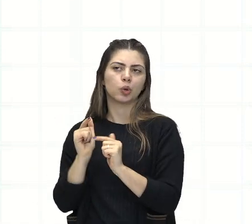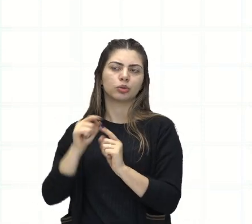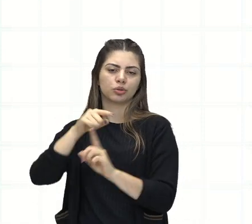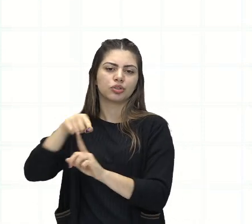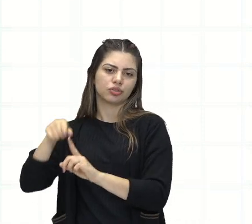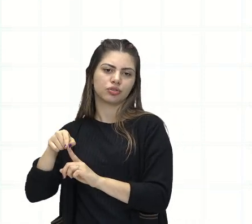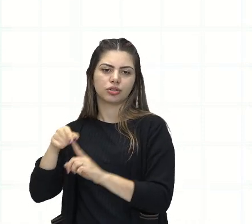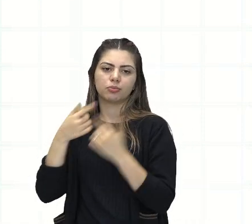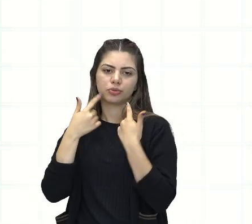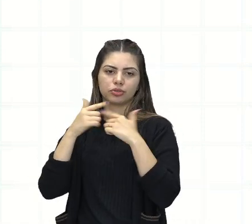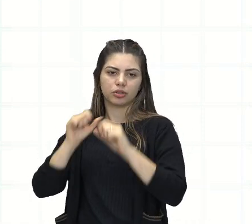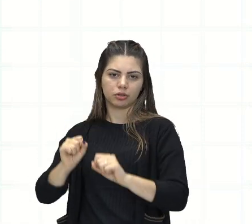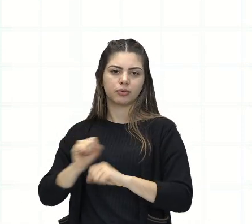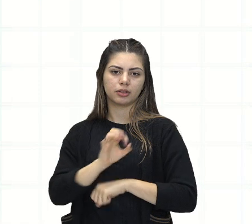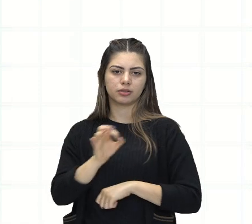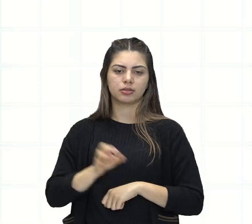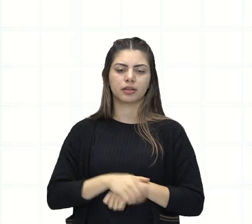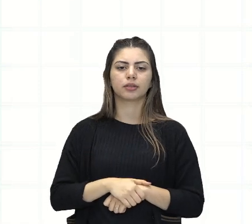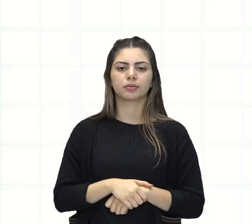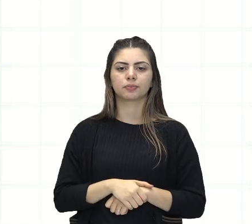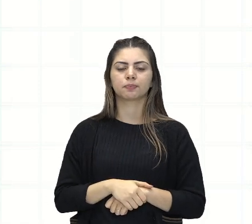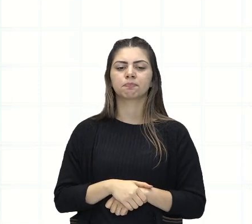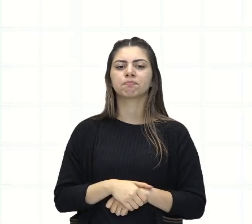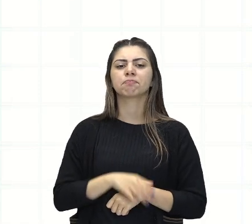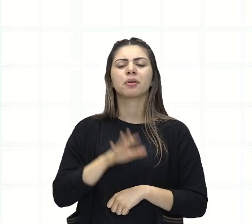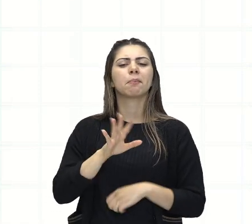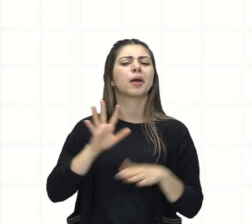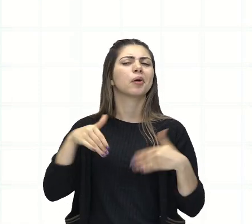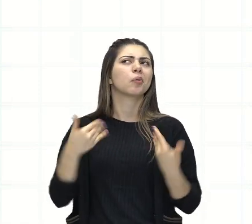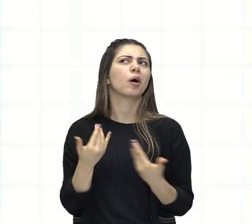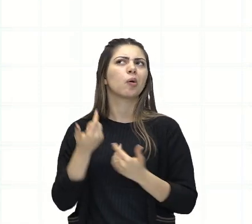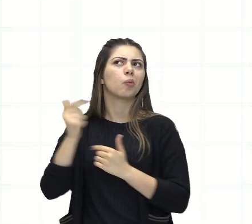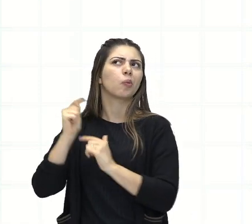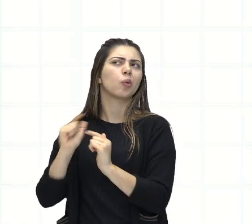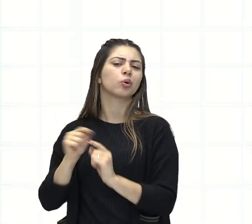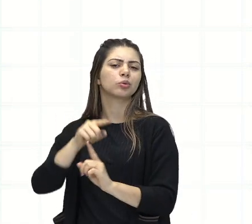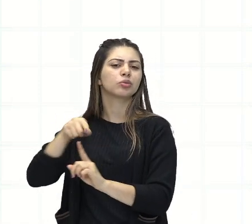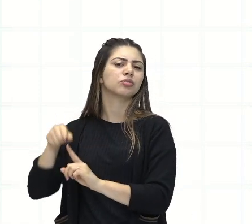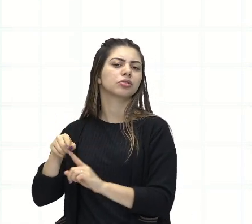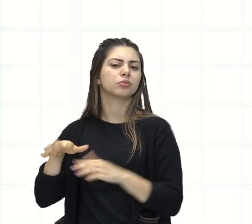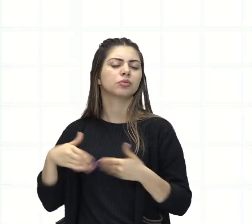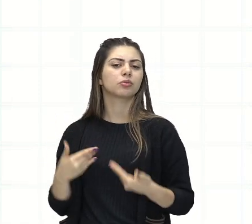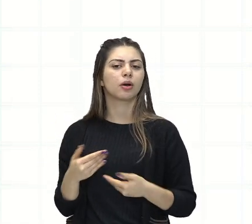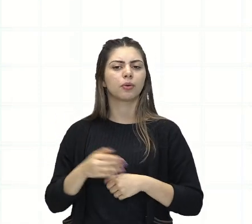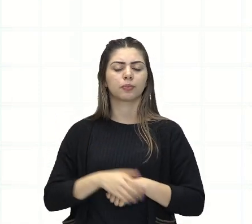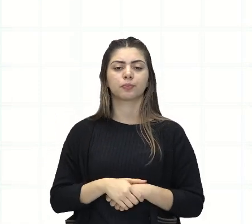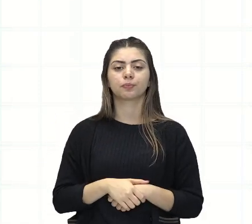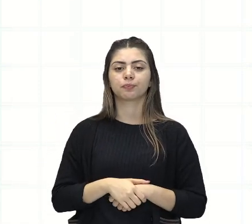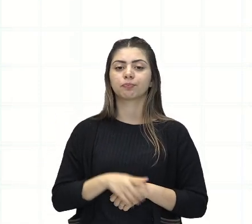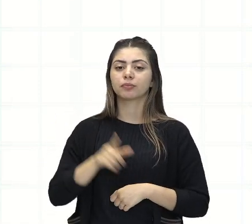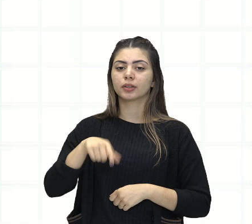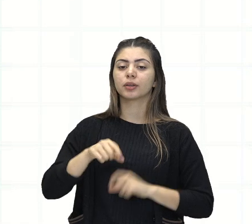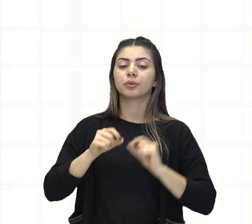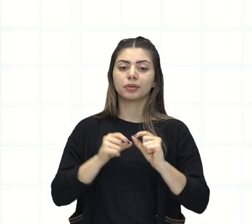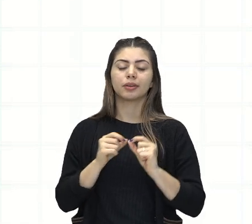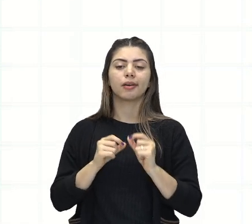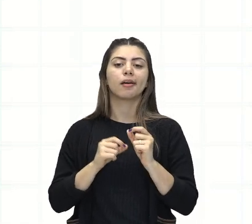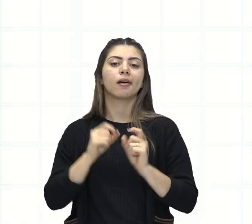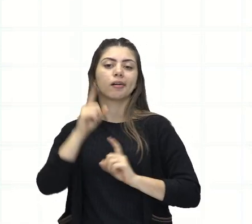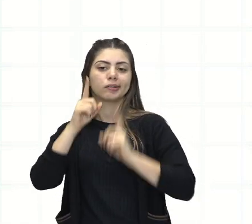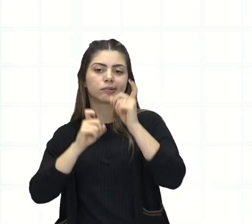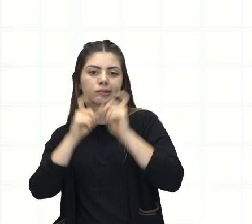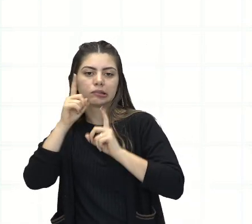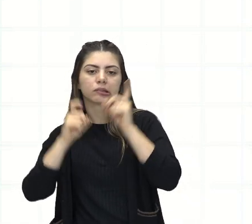de linguagem. Qual seria, professora, essas outras formas de linguagem? Os gestos,